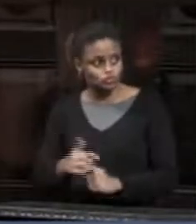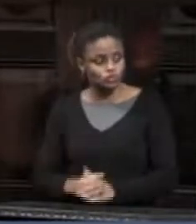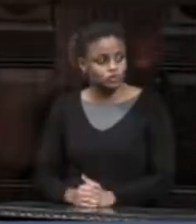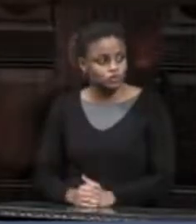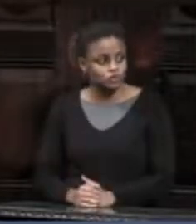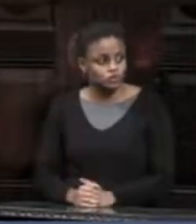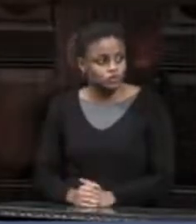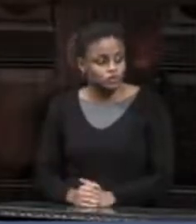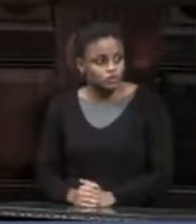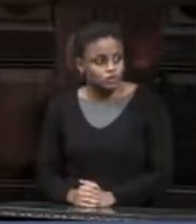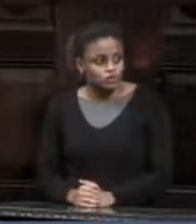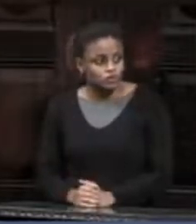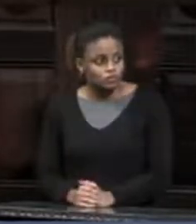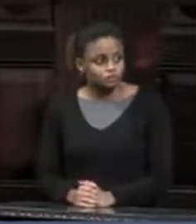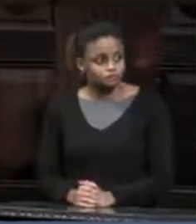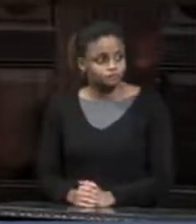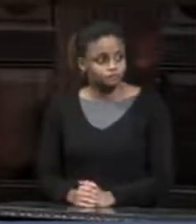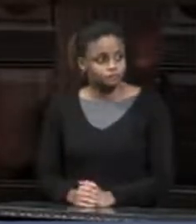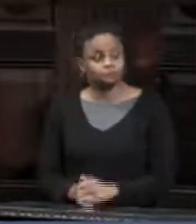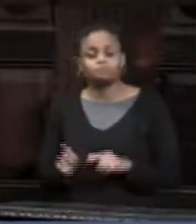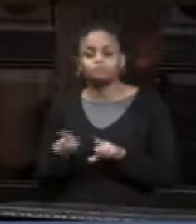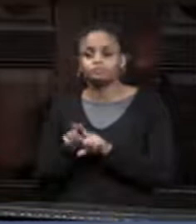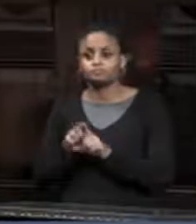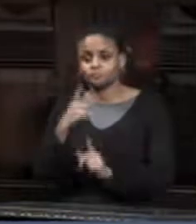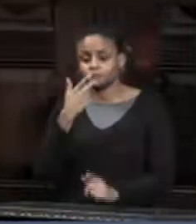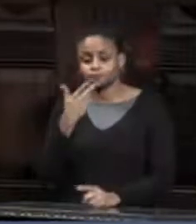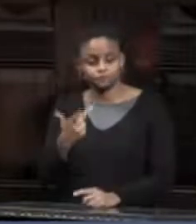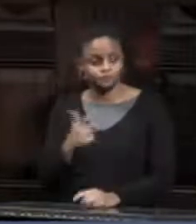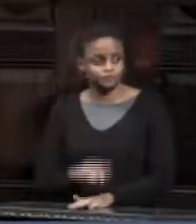Disse, inclusive, que